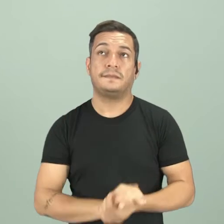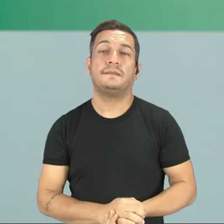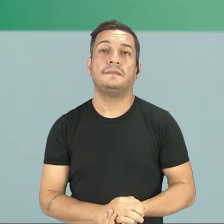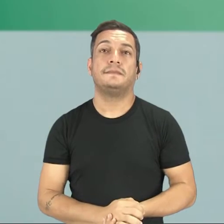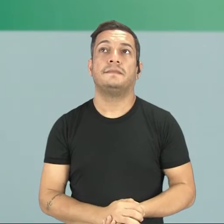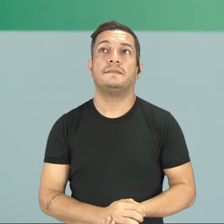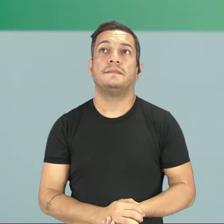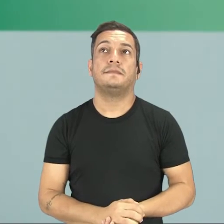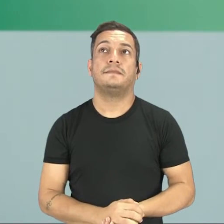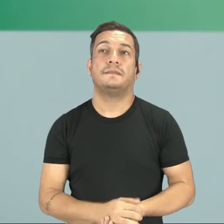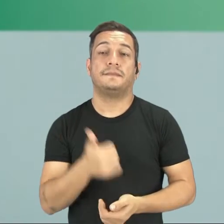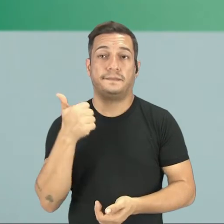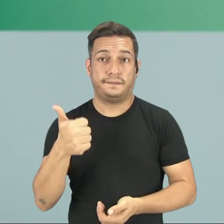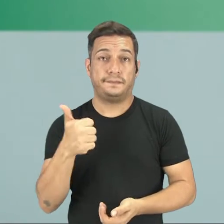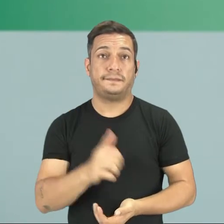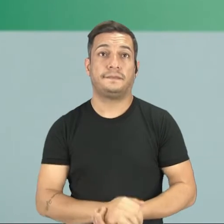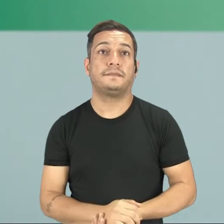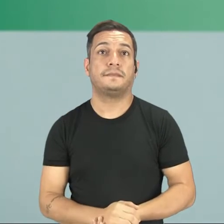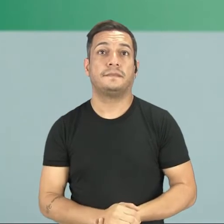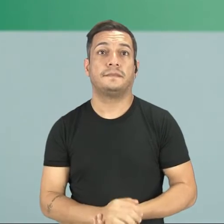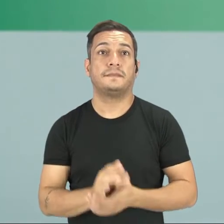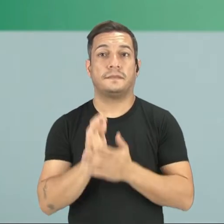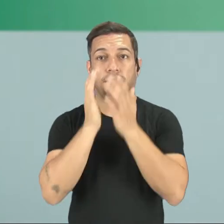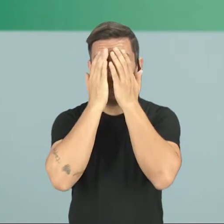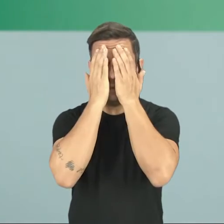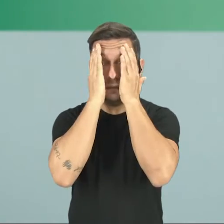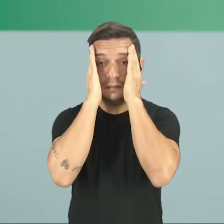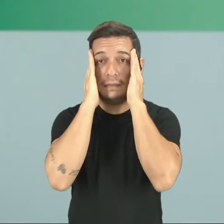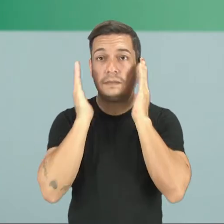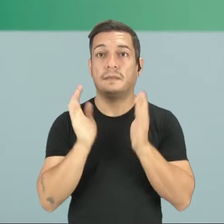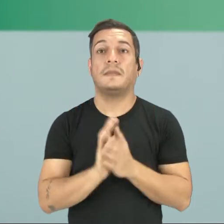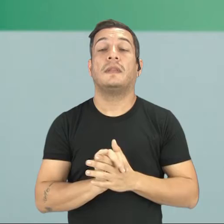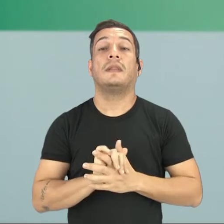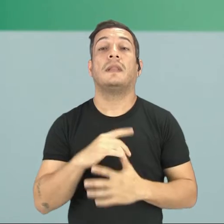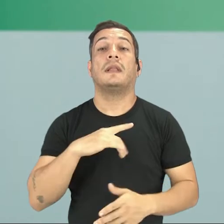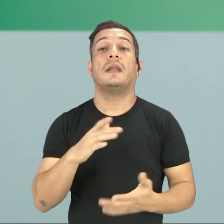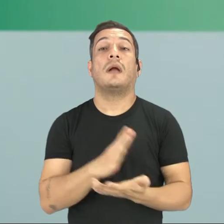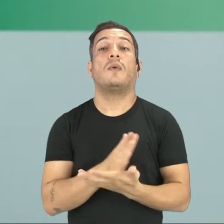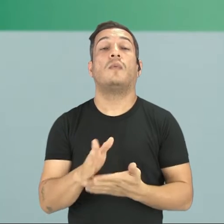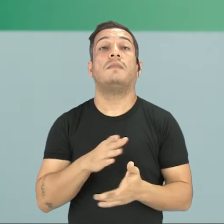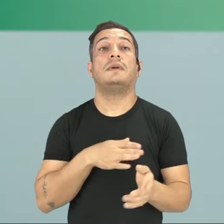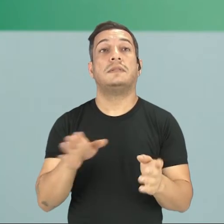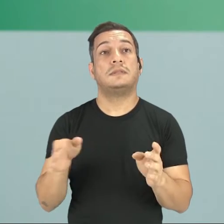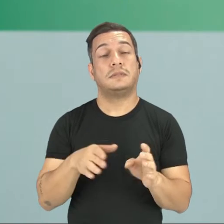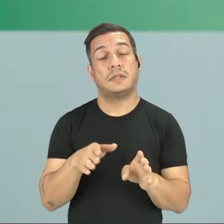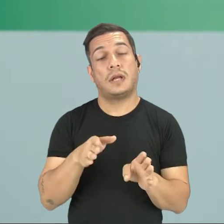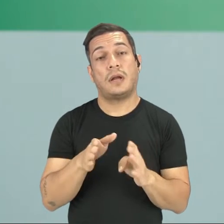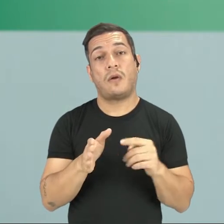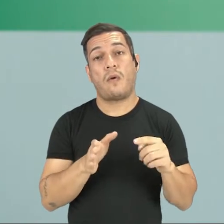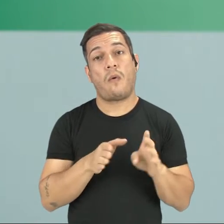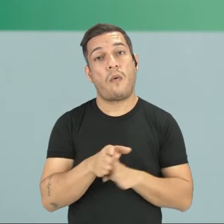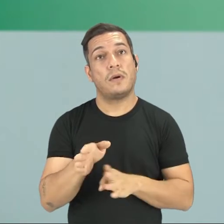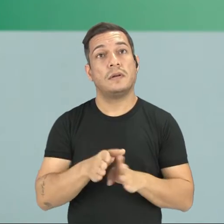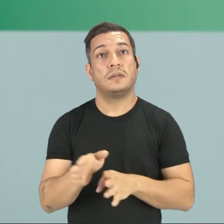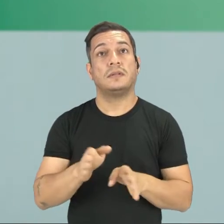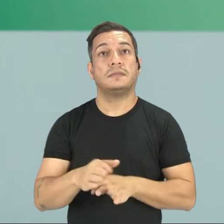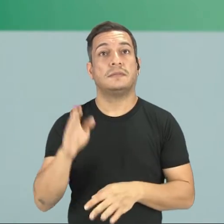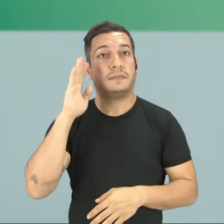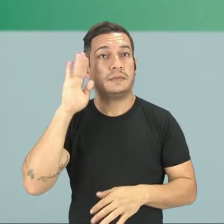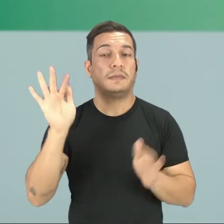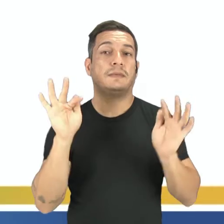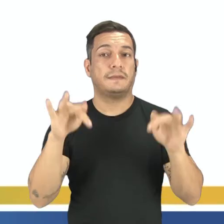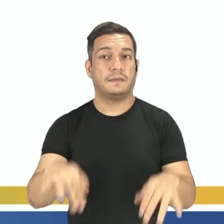Tudo bem? Certo? Minha gente, nós temos aqui algumas orientações para a conclusão, tá? A conclusão ela é um pouquinho